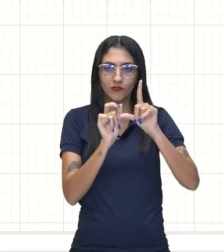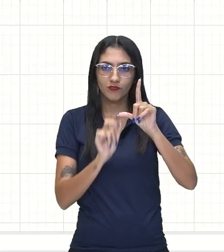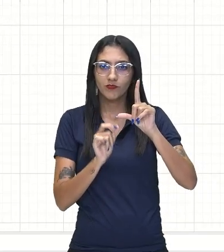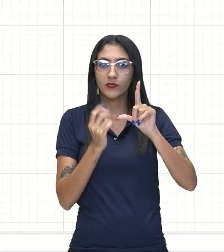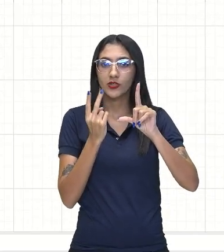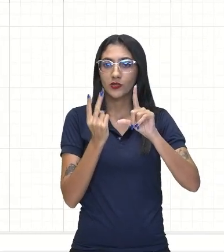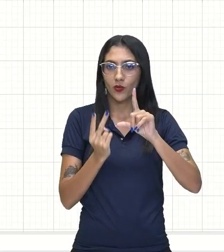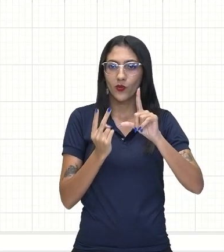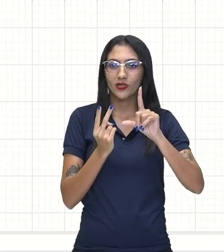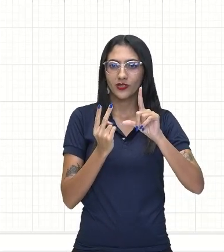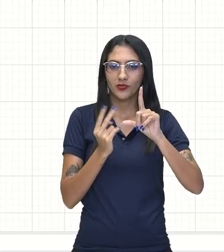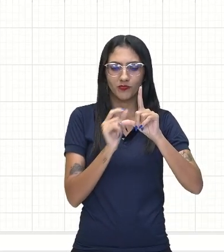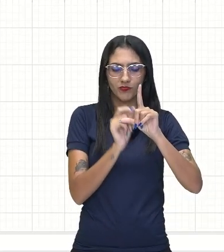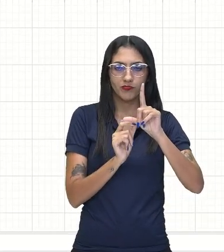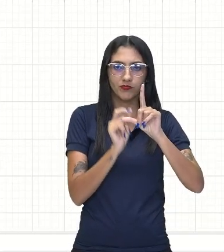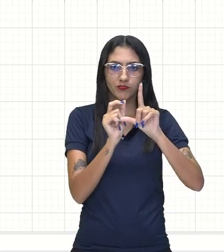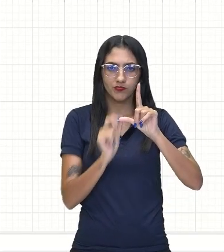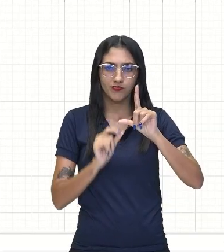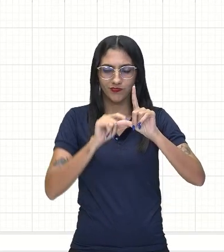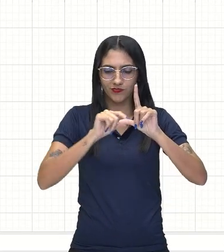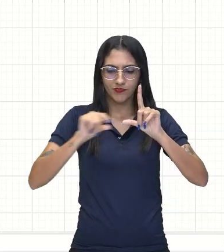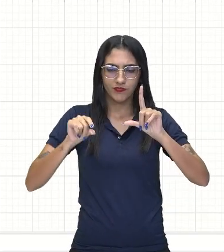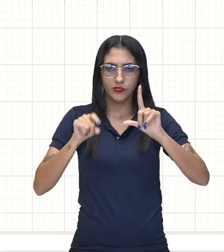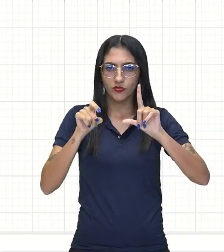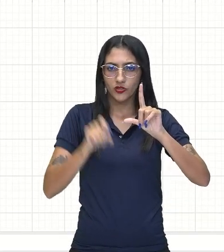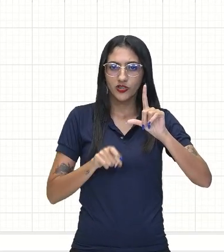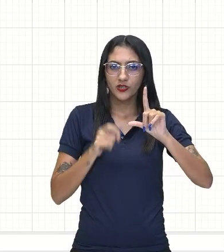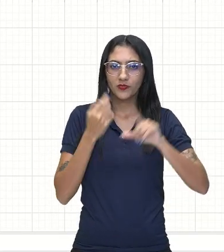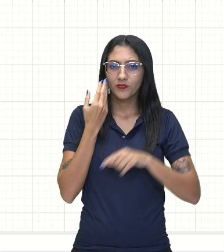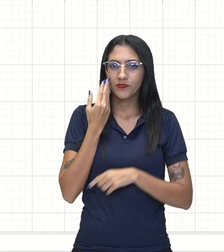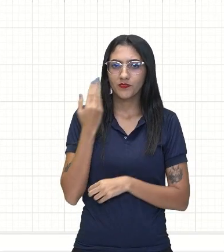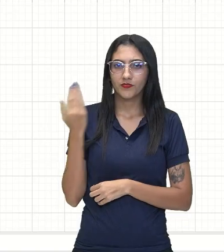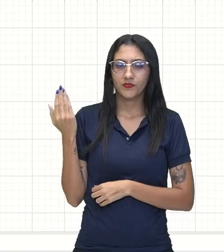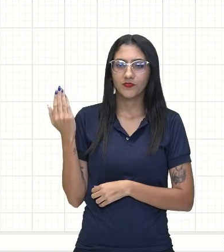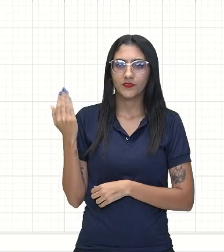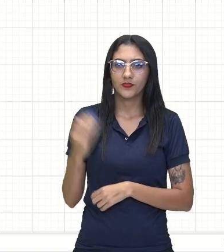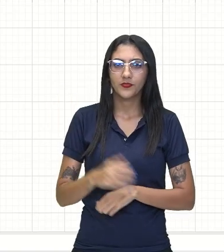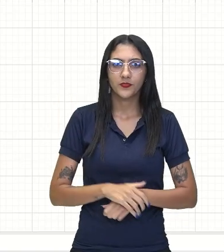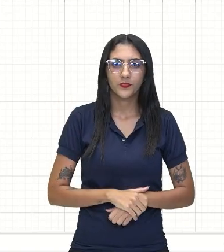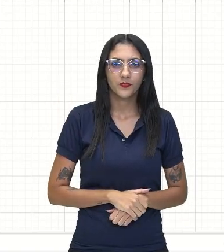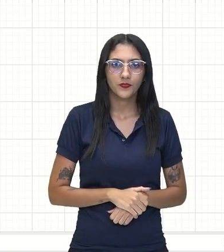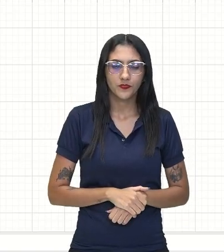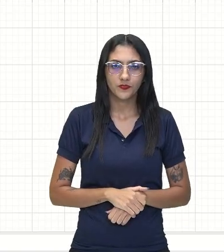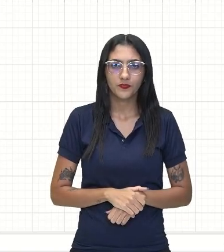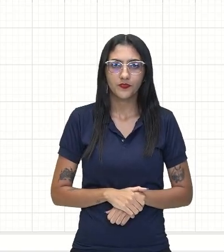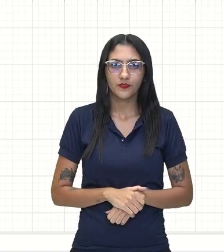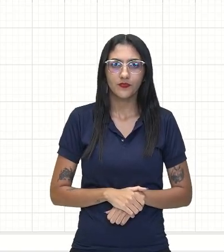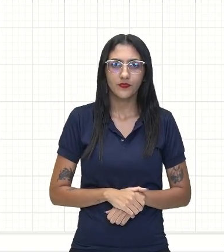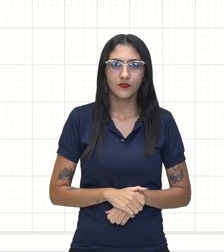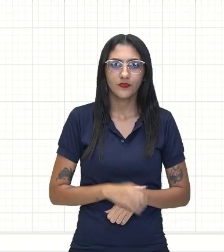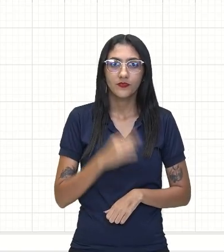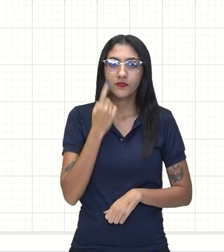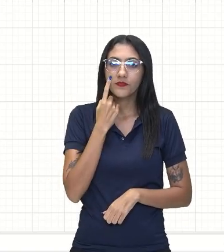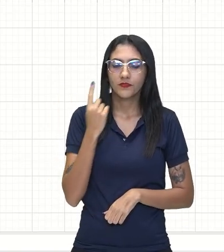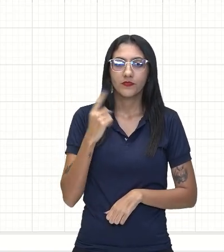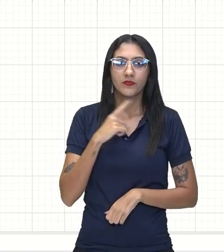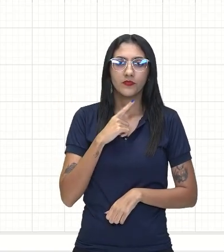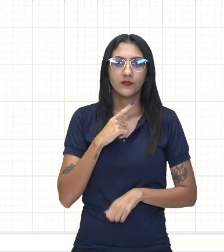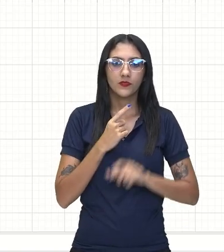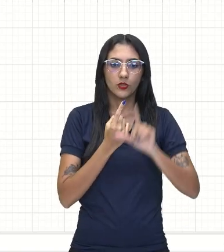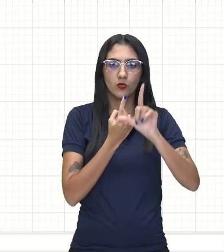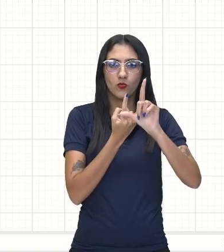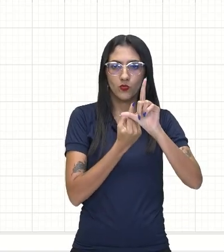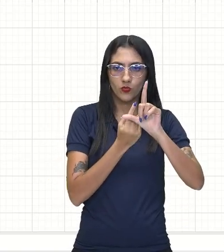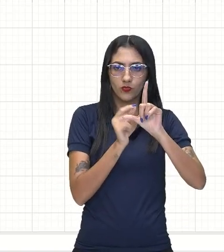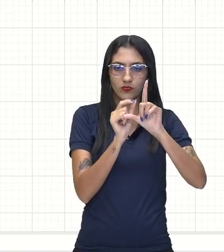Vejam aqui, ó. Ela corta o eixo do x no ponto igual a 1 e no ponto igual